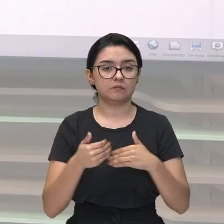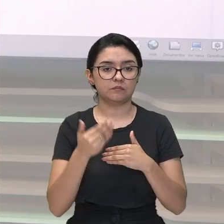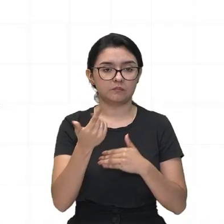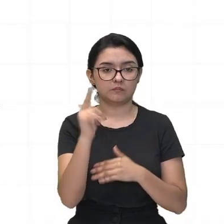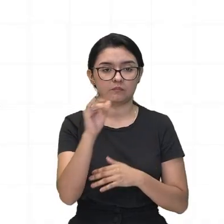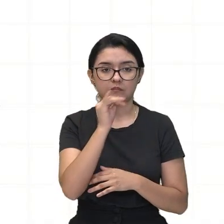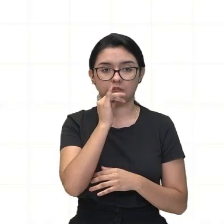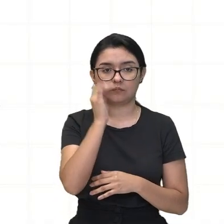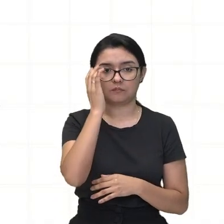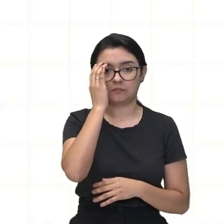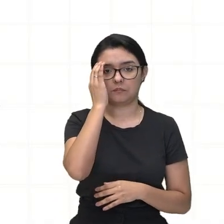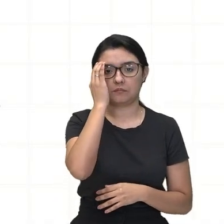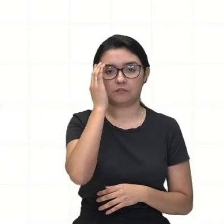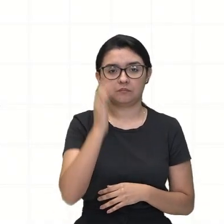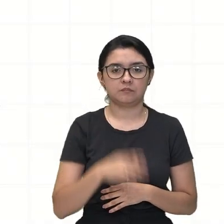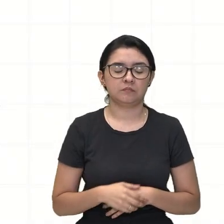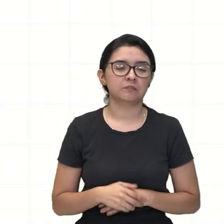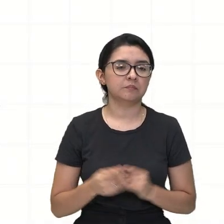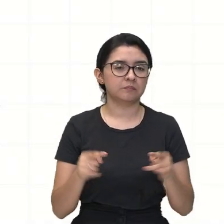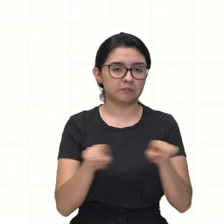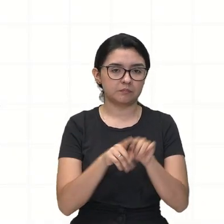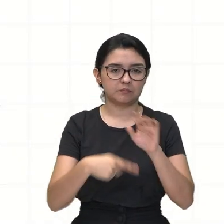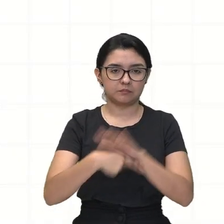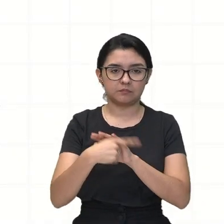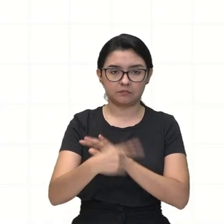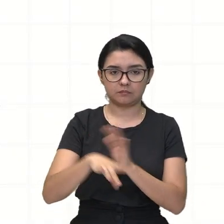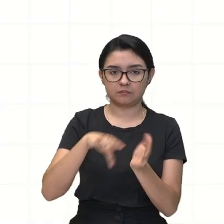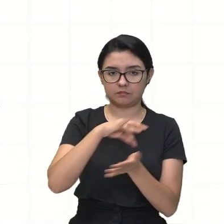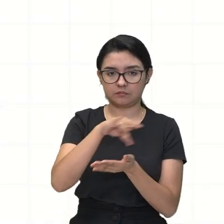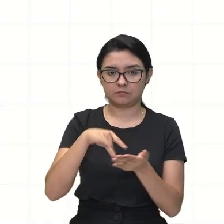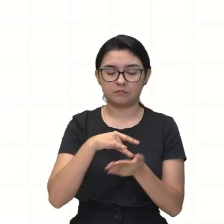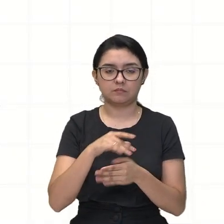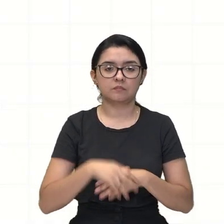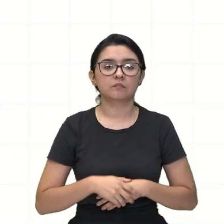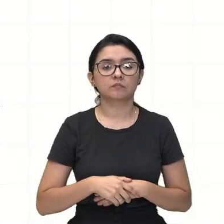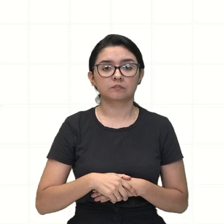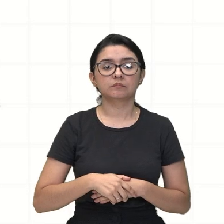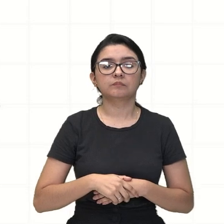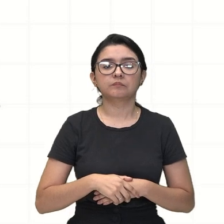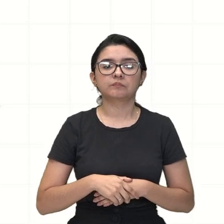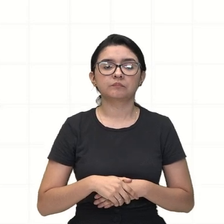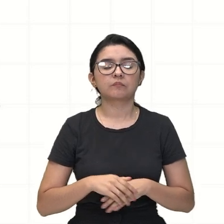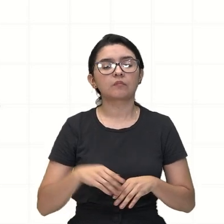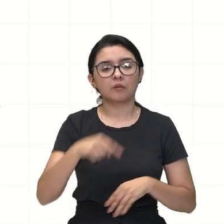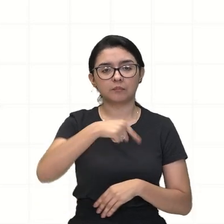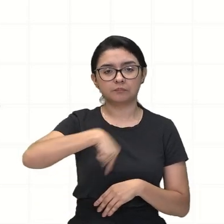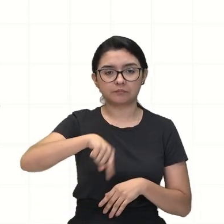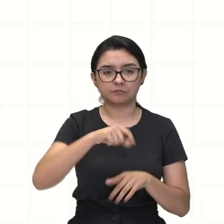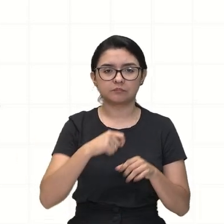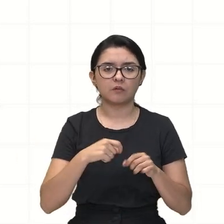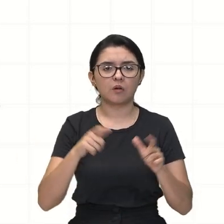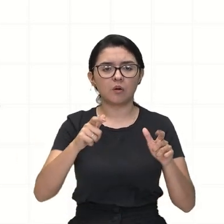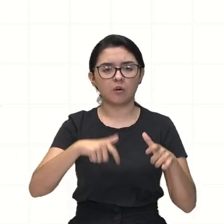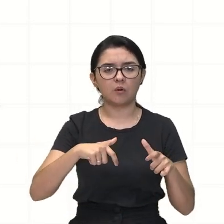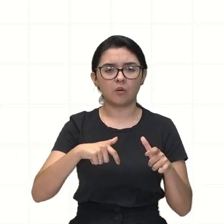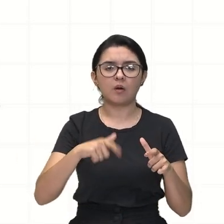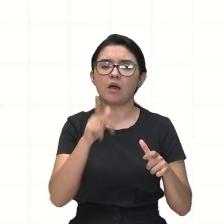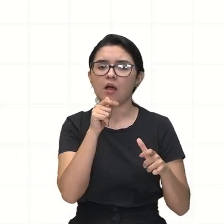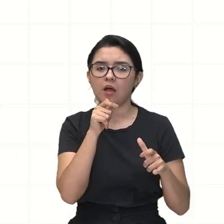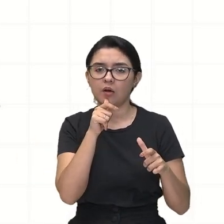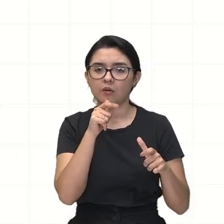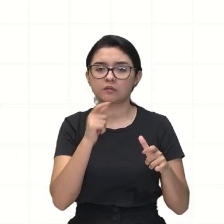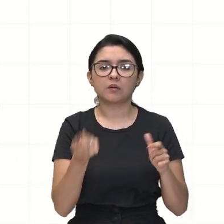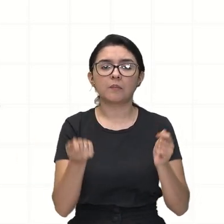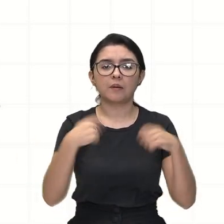exemplo. Também aqui do Centro de Mídias diz o seguinte, ó, uma caixa d'água está com 3/4 de sua capacidade,